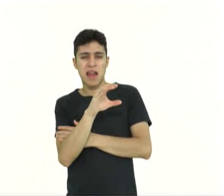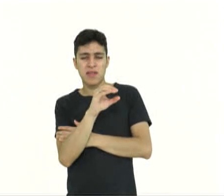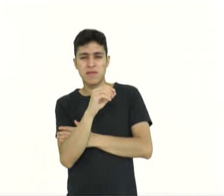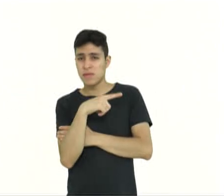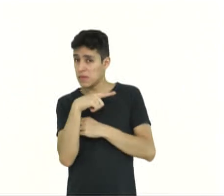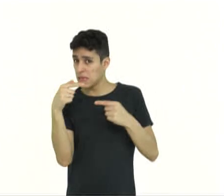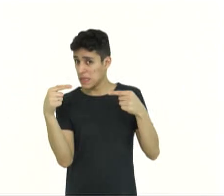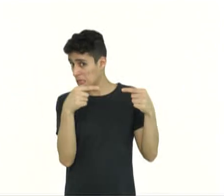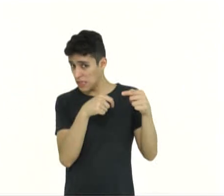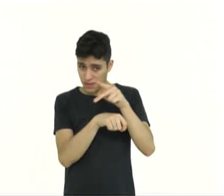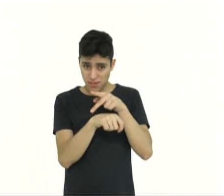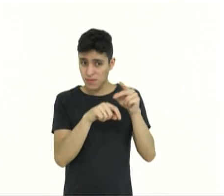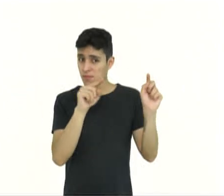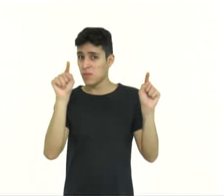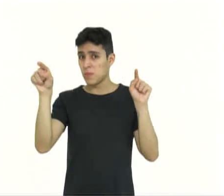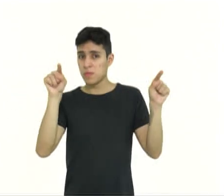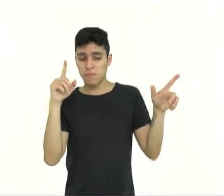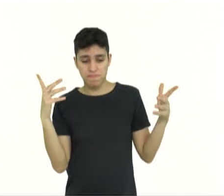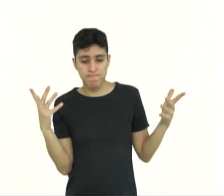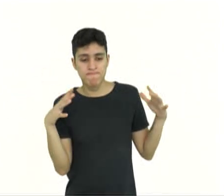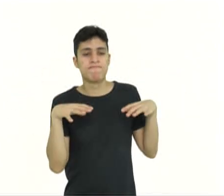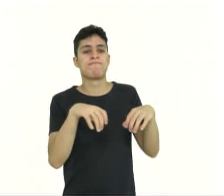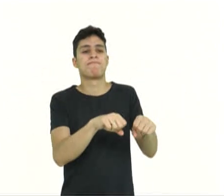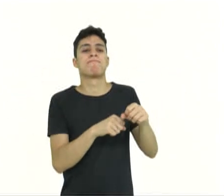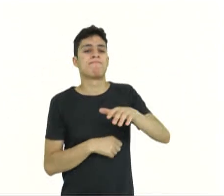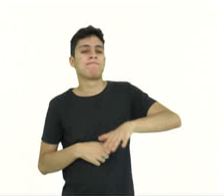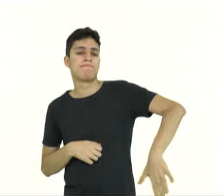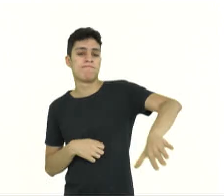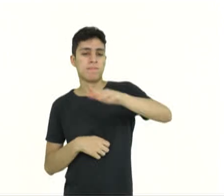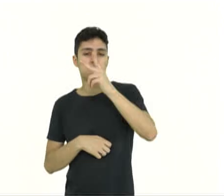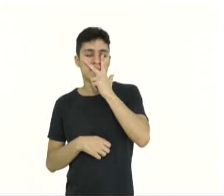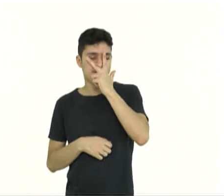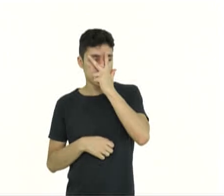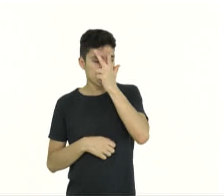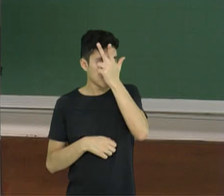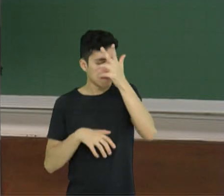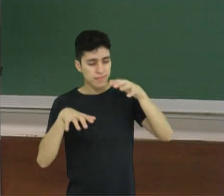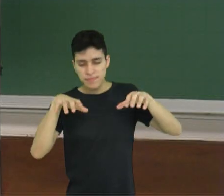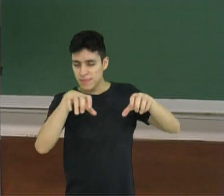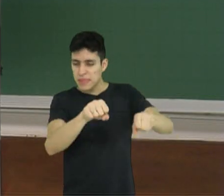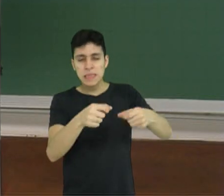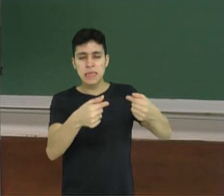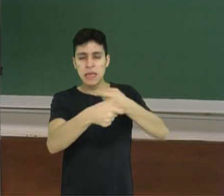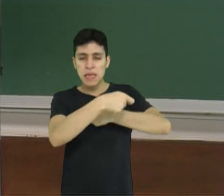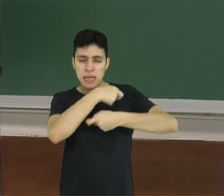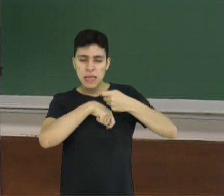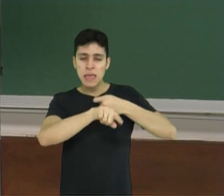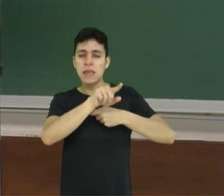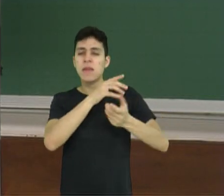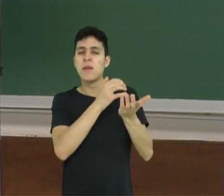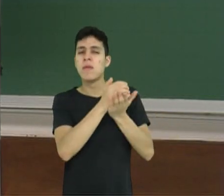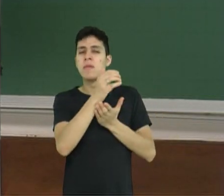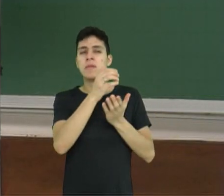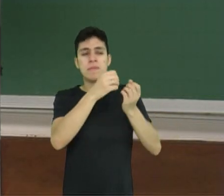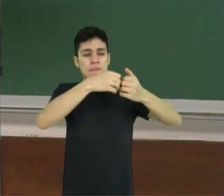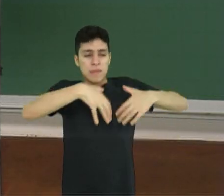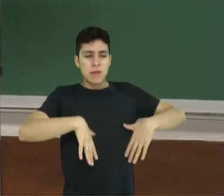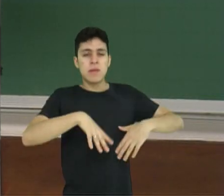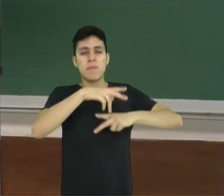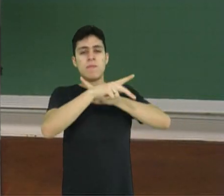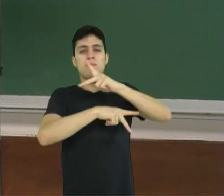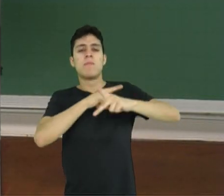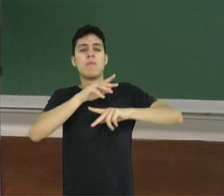né? Pela posse econômica do local ali. Isso está afetando esses povos nativos da região,